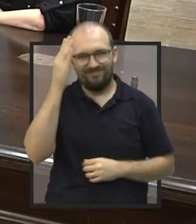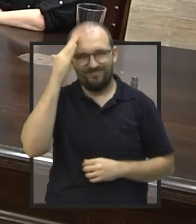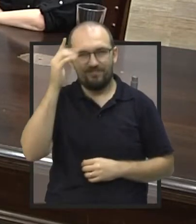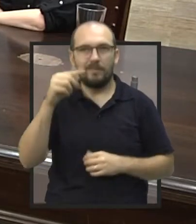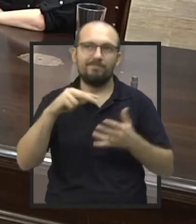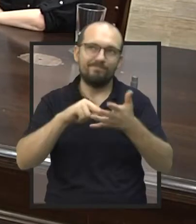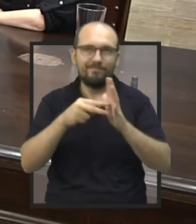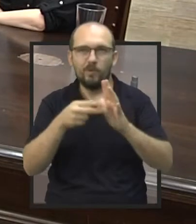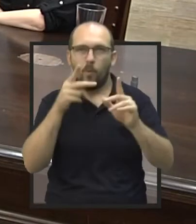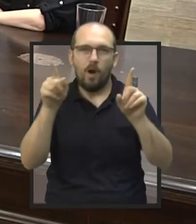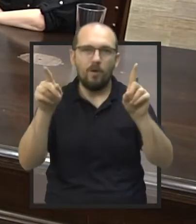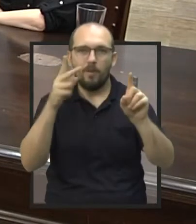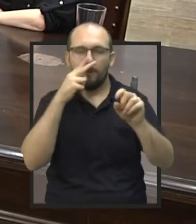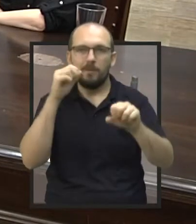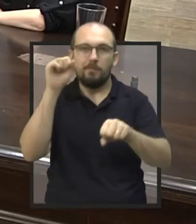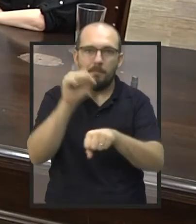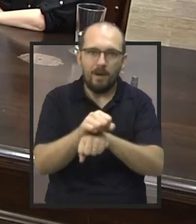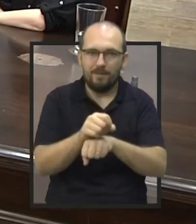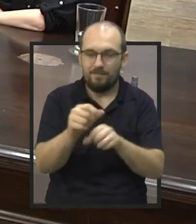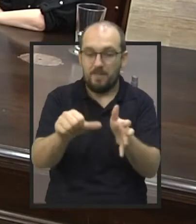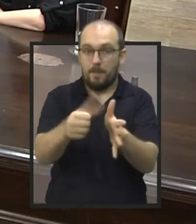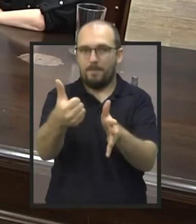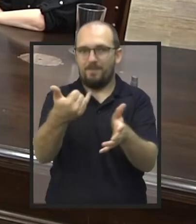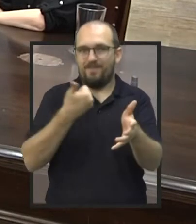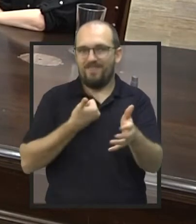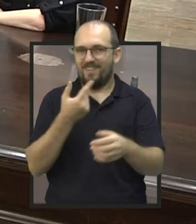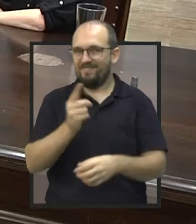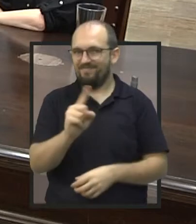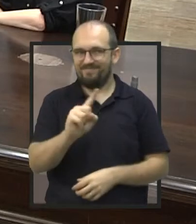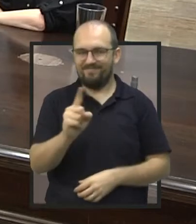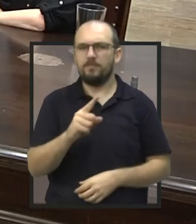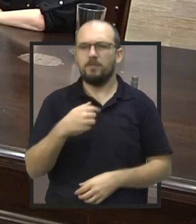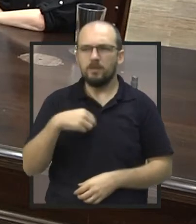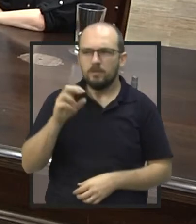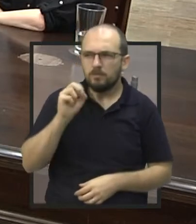momento, embora essa seja o meu dever como escritora,